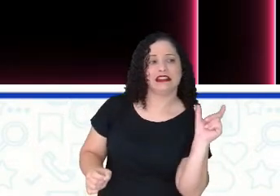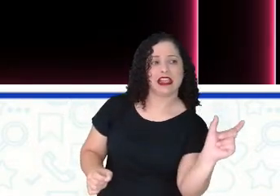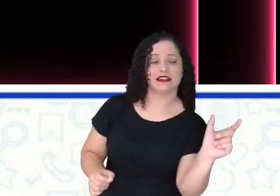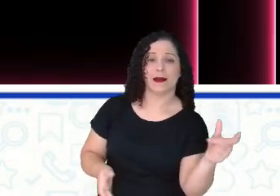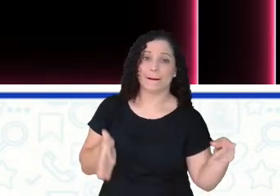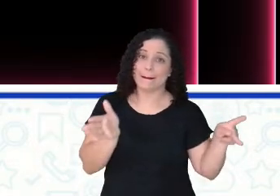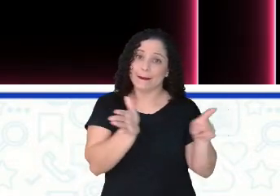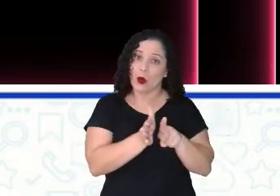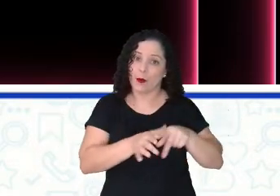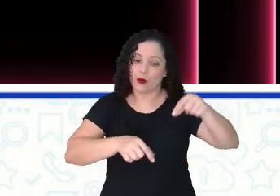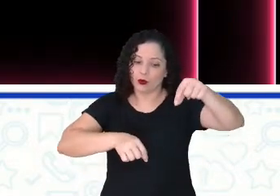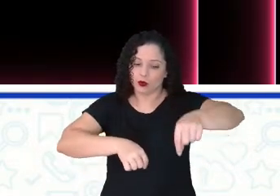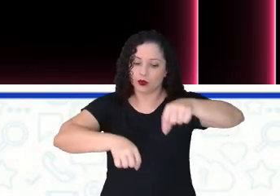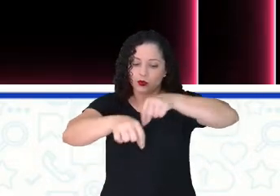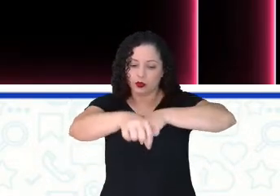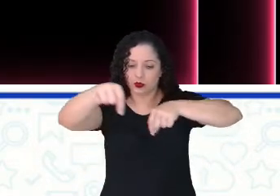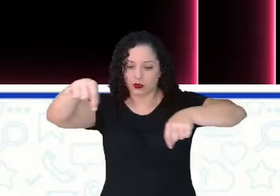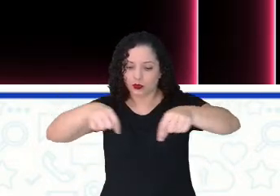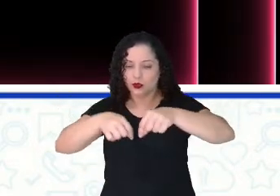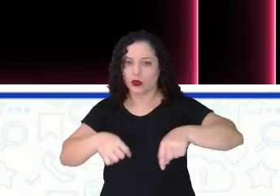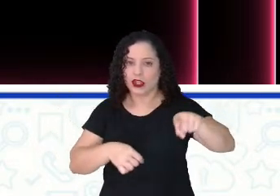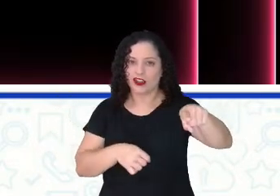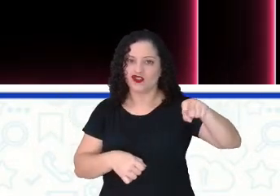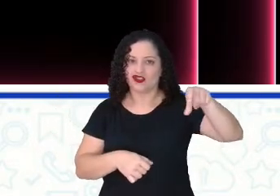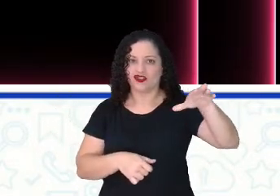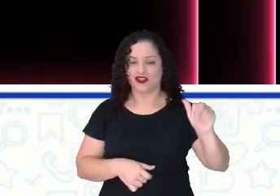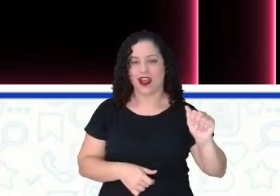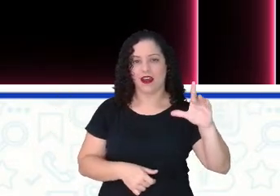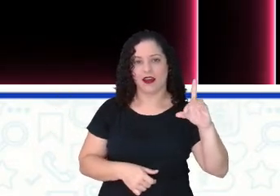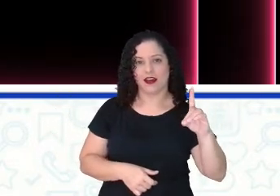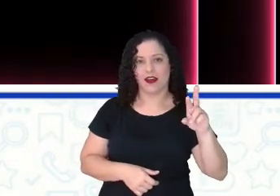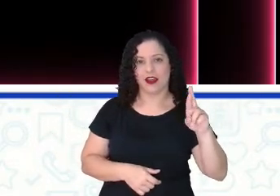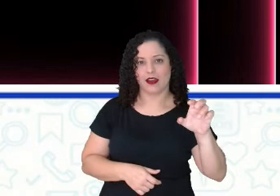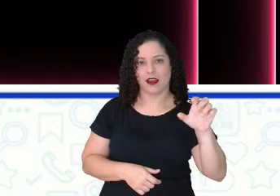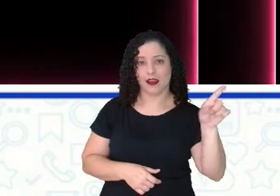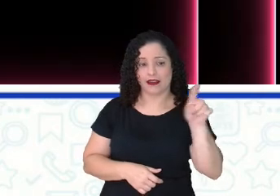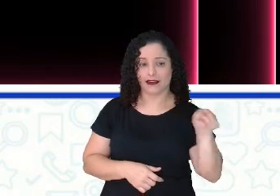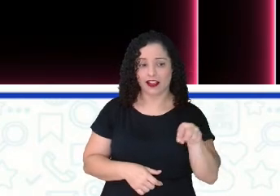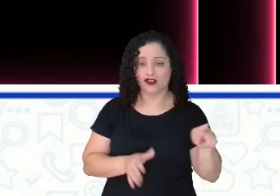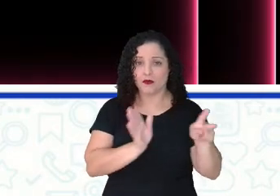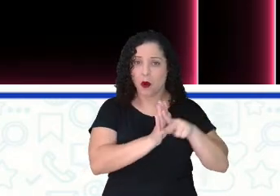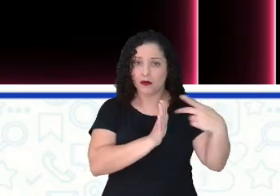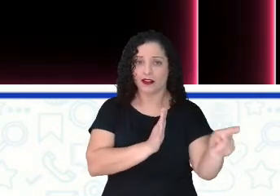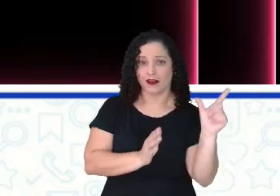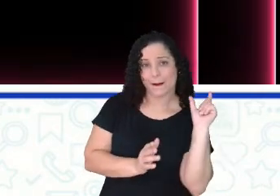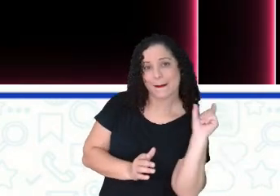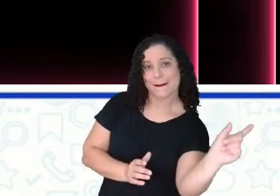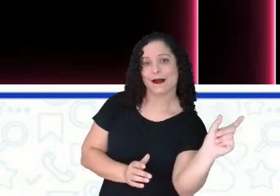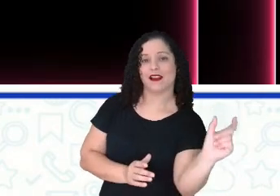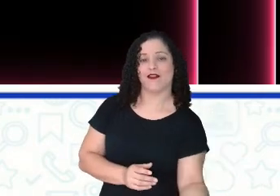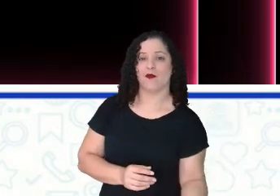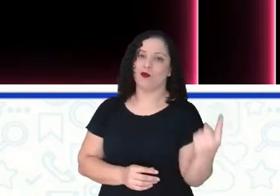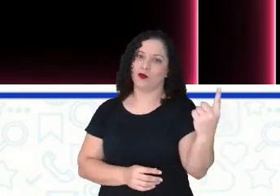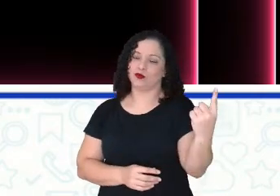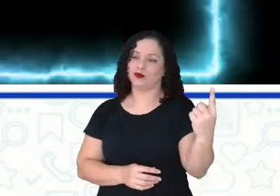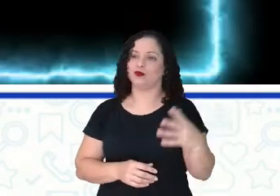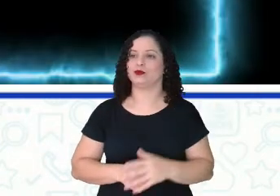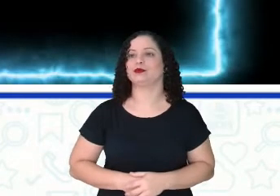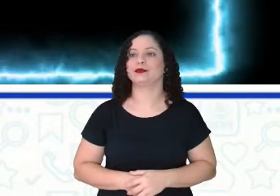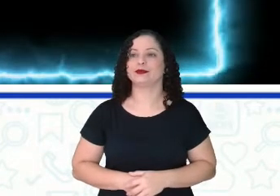Os hiperônimos apresentam um sentido abrangente, transmite a ideia de um todo.